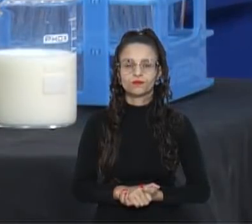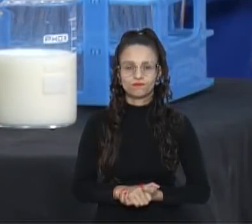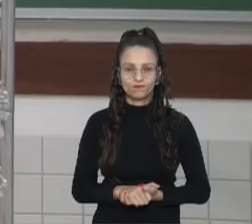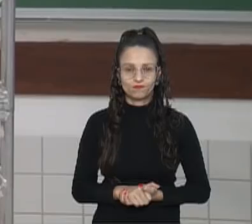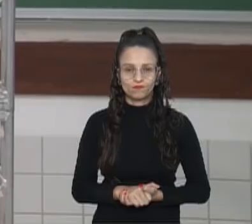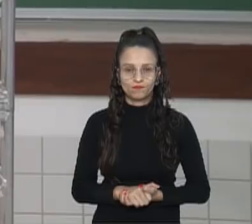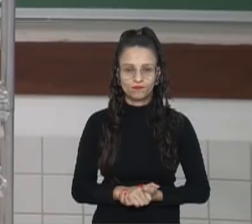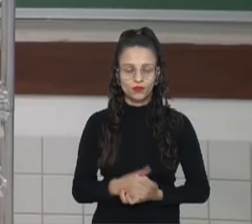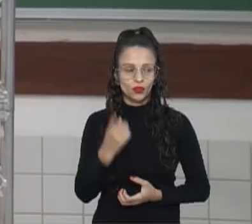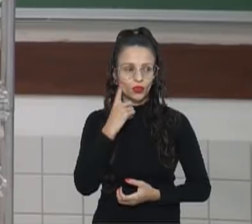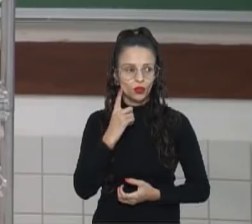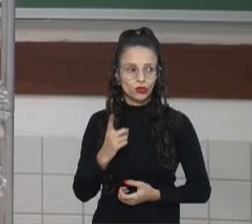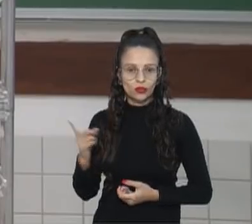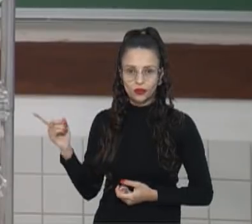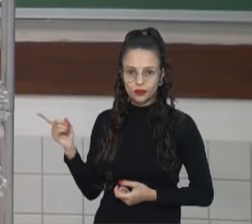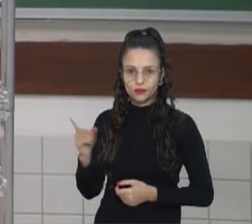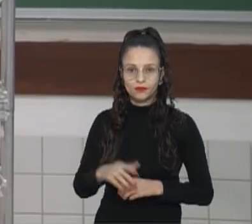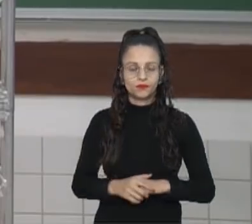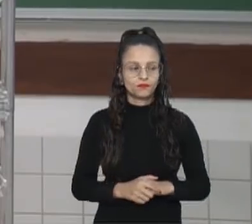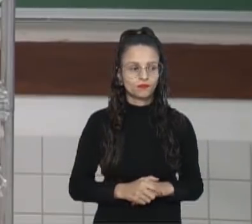Voltei, tá aqui.